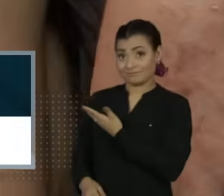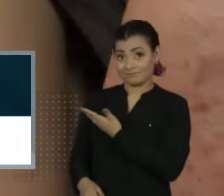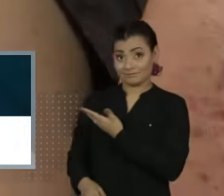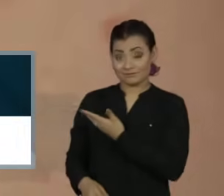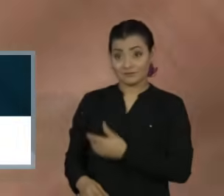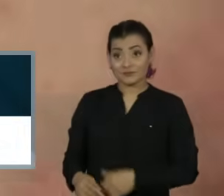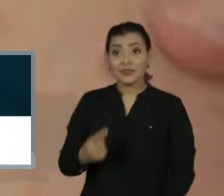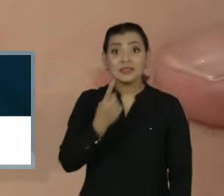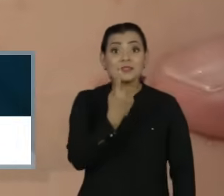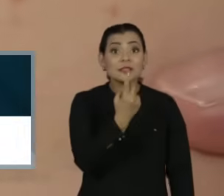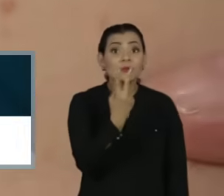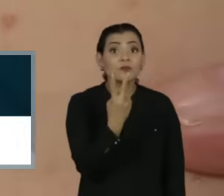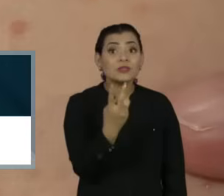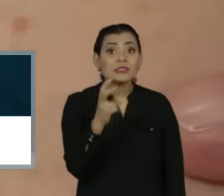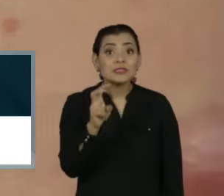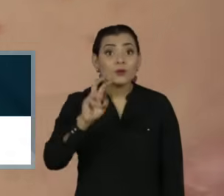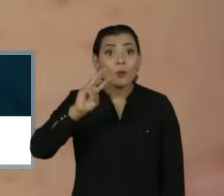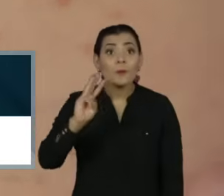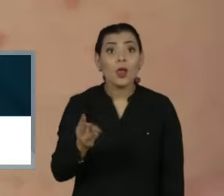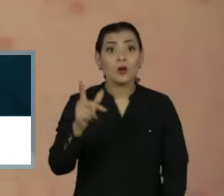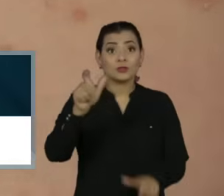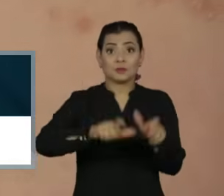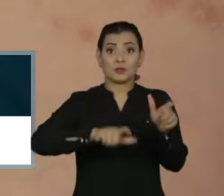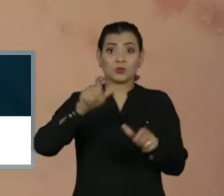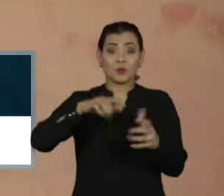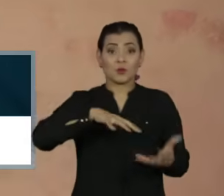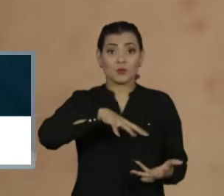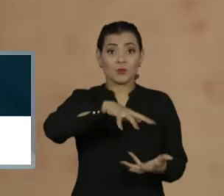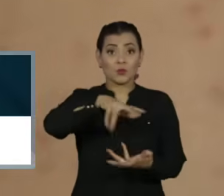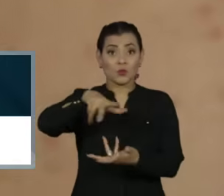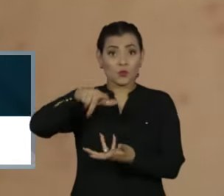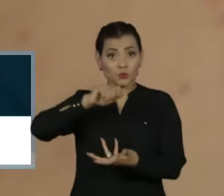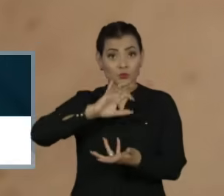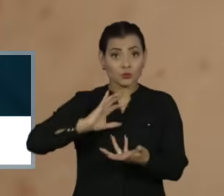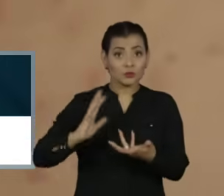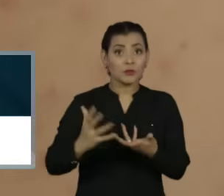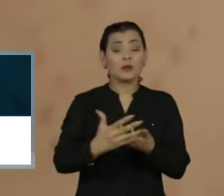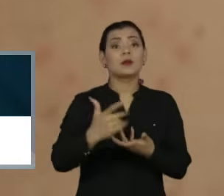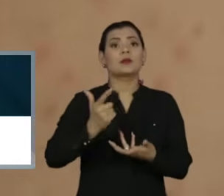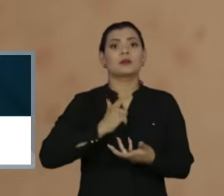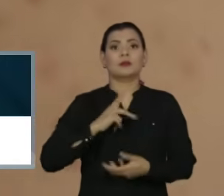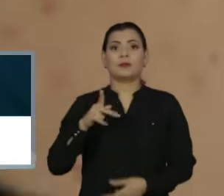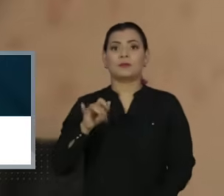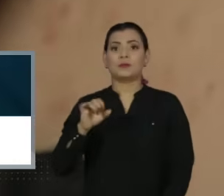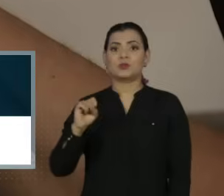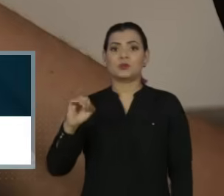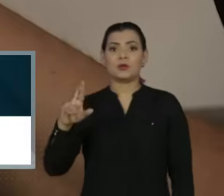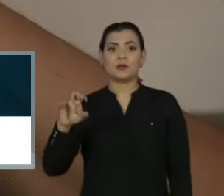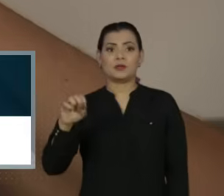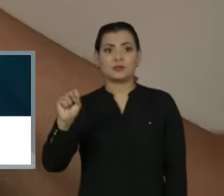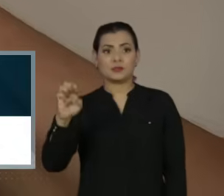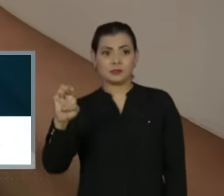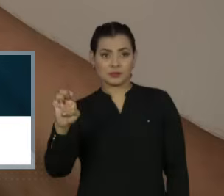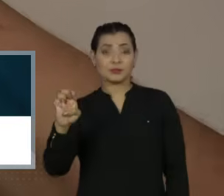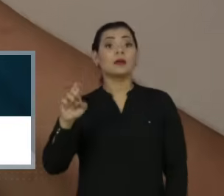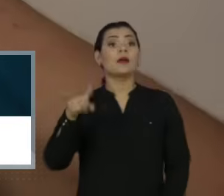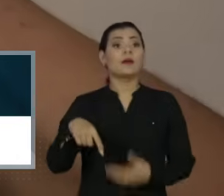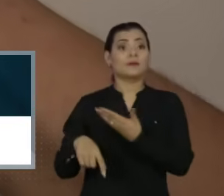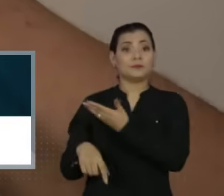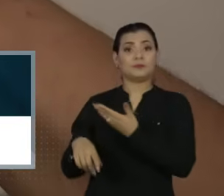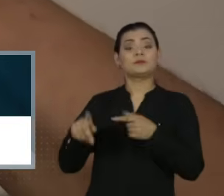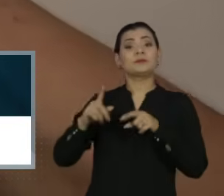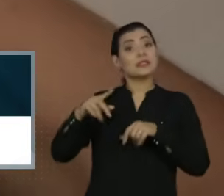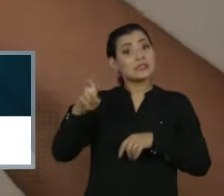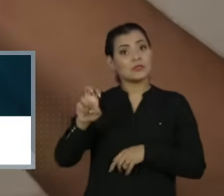Cerca de 125 milhões de pessoas no mundo são portadores de psoríase. 5 milhões aqui no